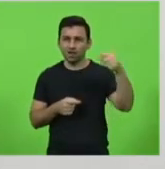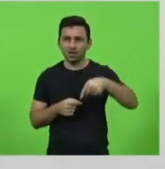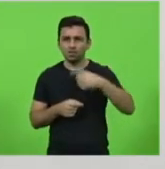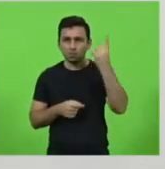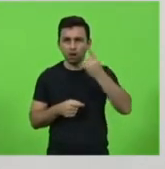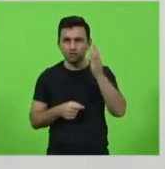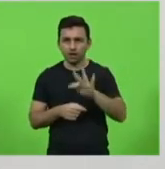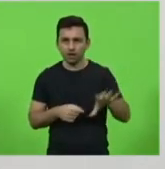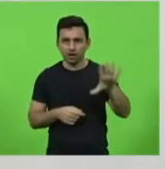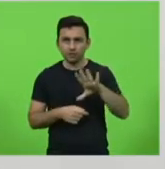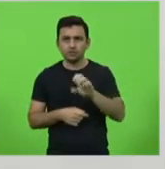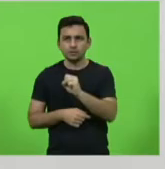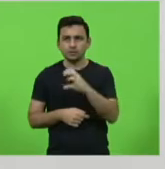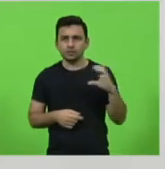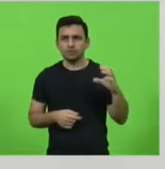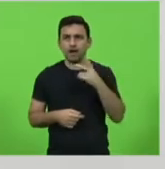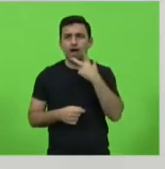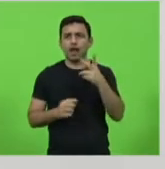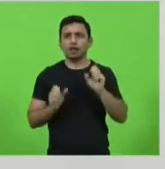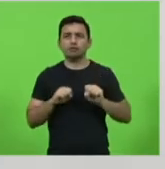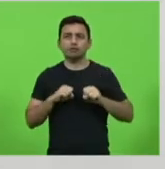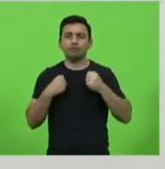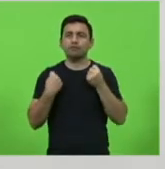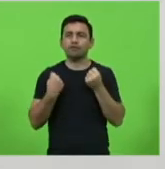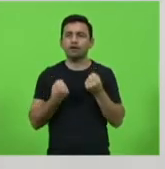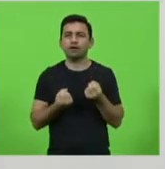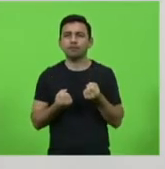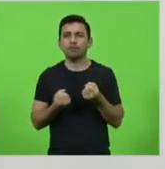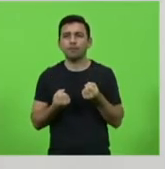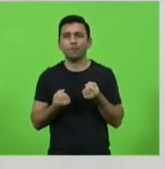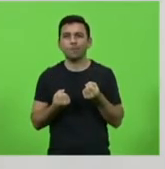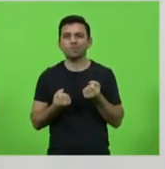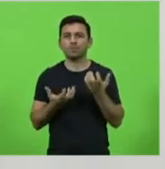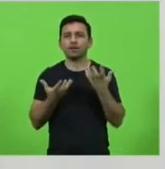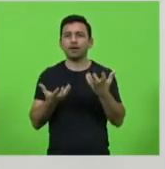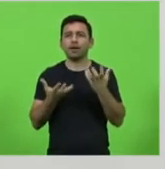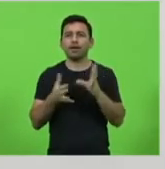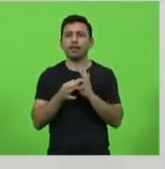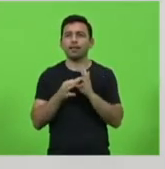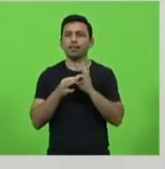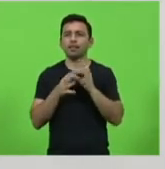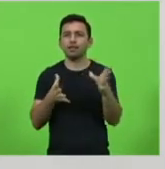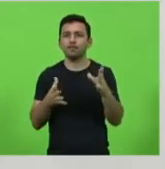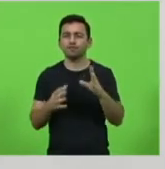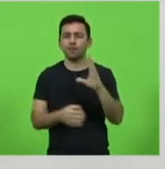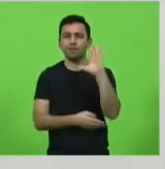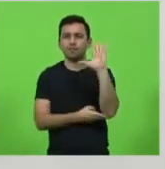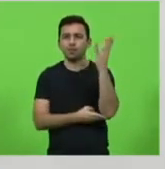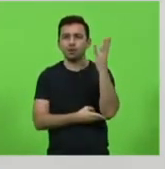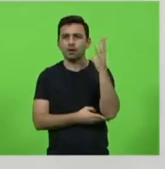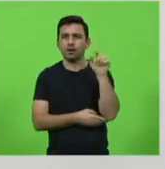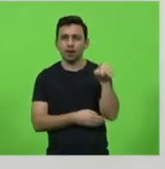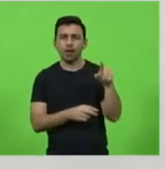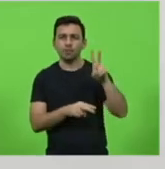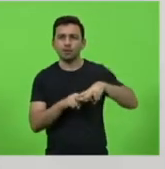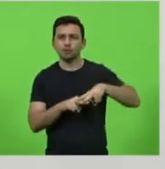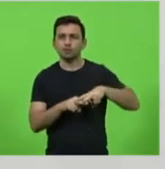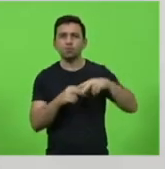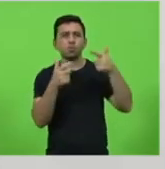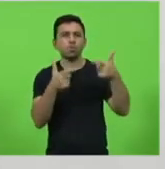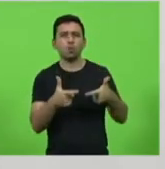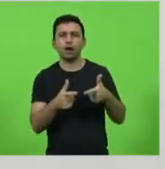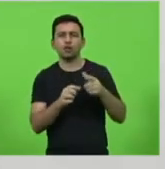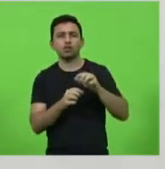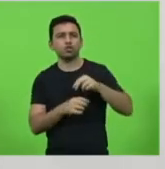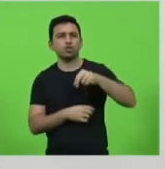de Santa Catarina defendendo a liberação da madeira apreendida lá não sei aonde, no